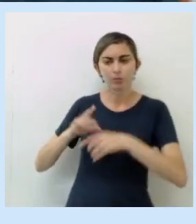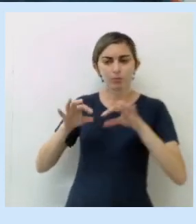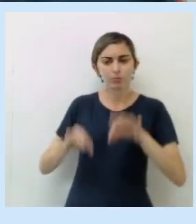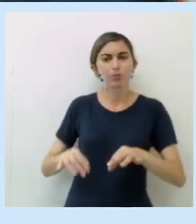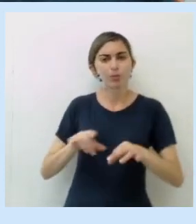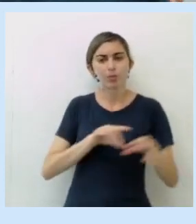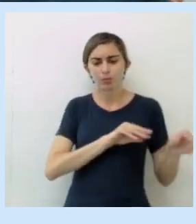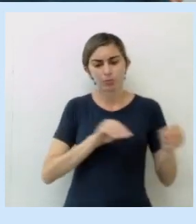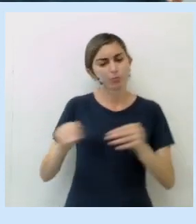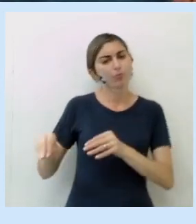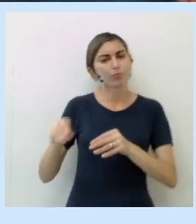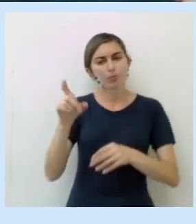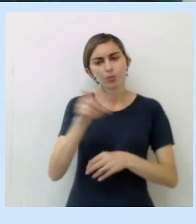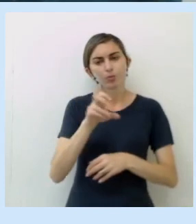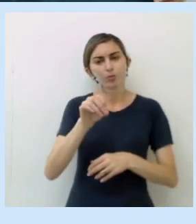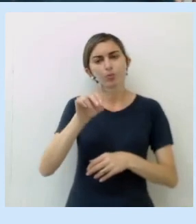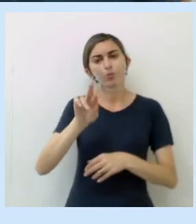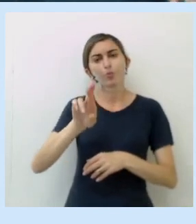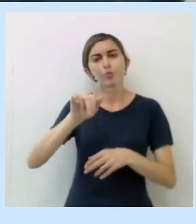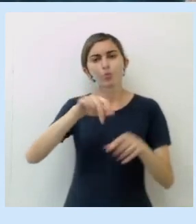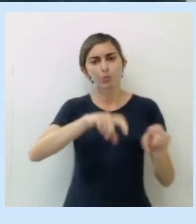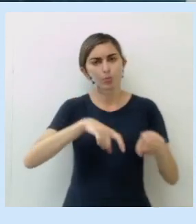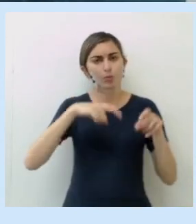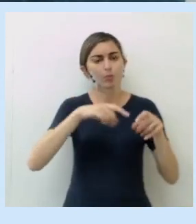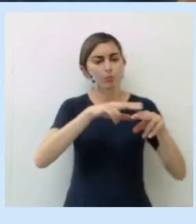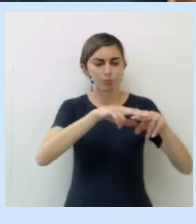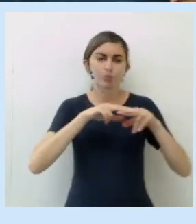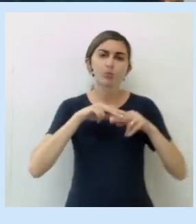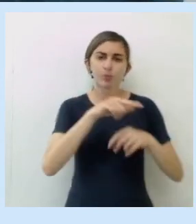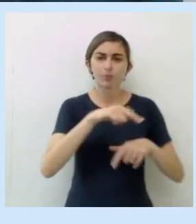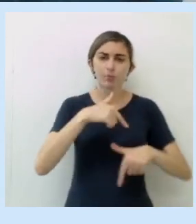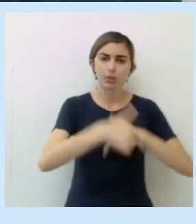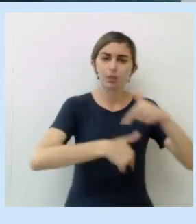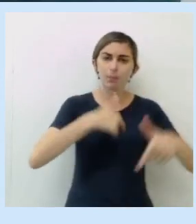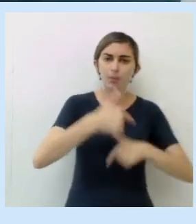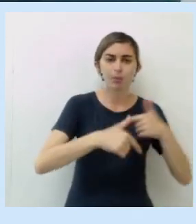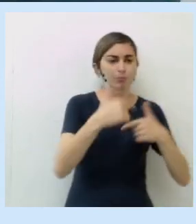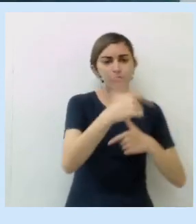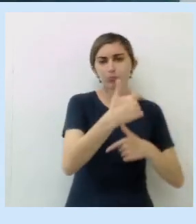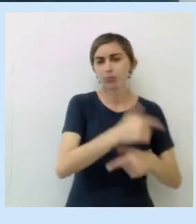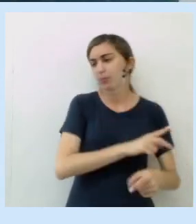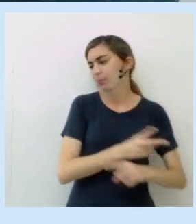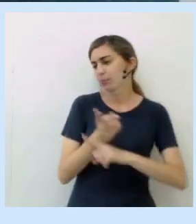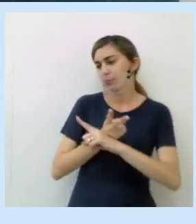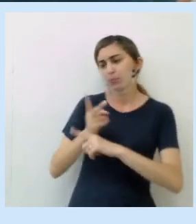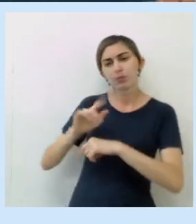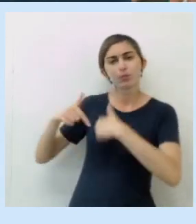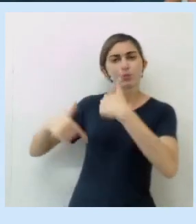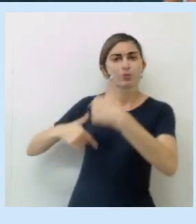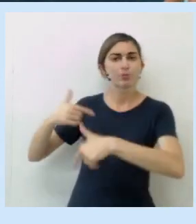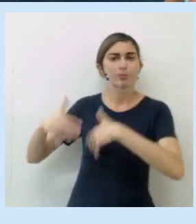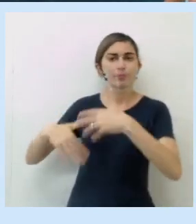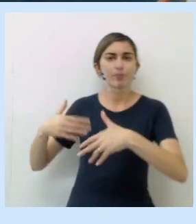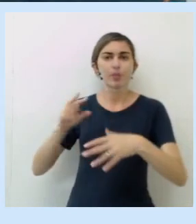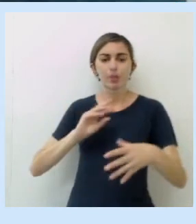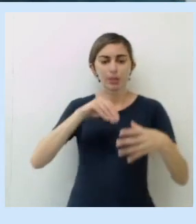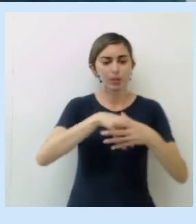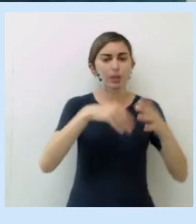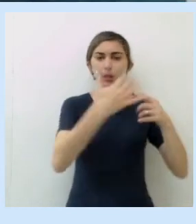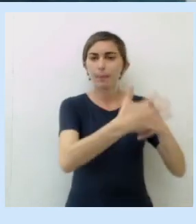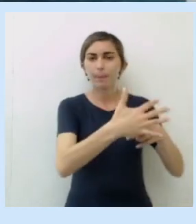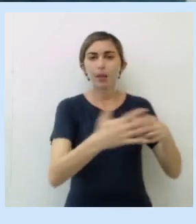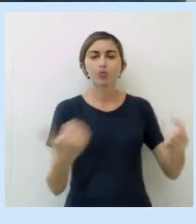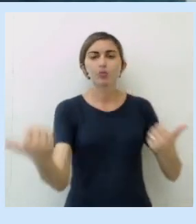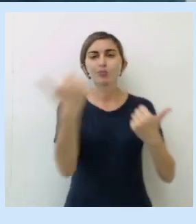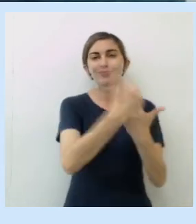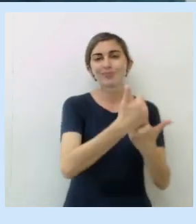exatamente do êxodo rural, que aconteceu por conta do desemprego estrutural, que é justamente colocar as máquinas dentro do campo e as